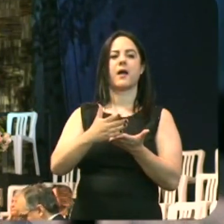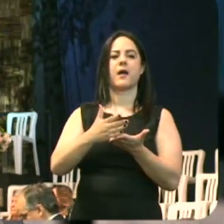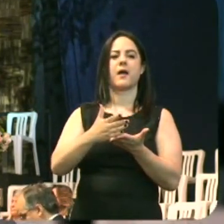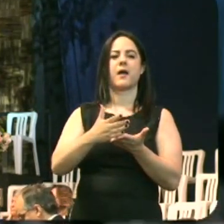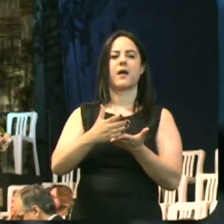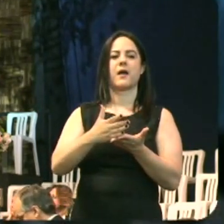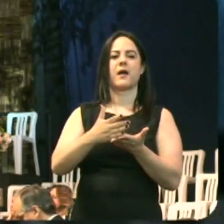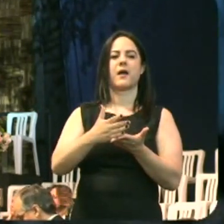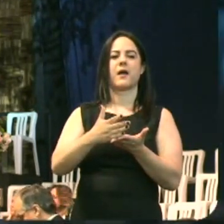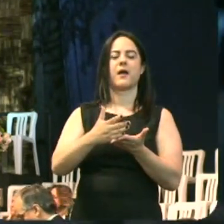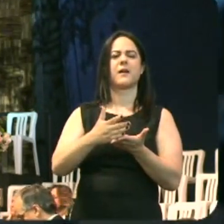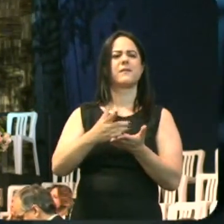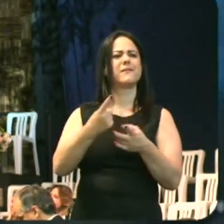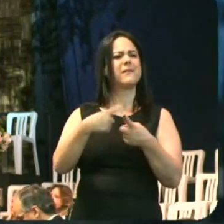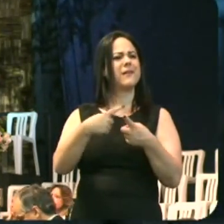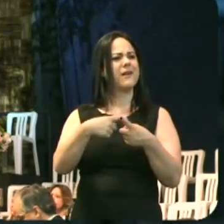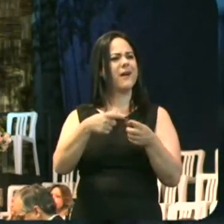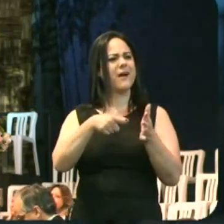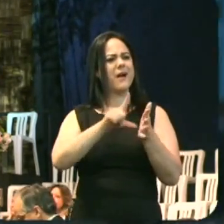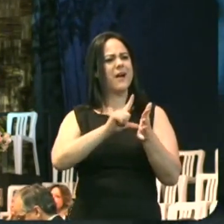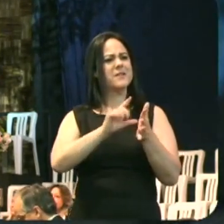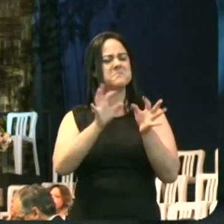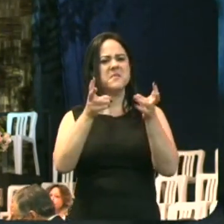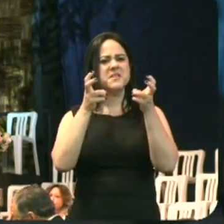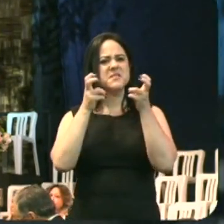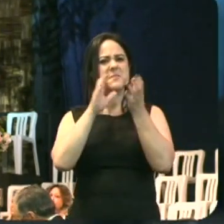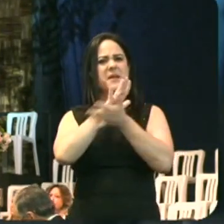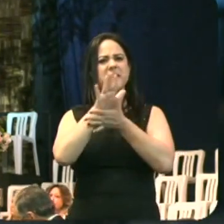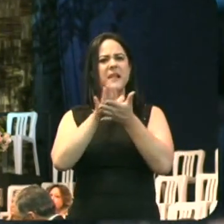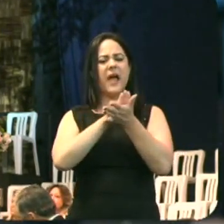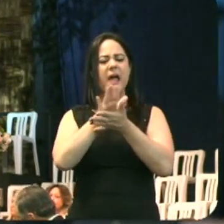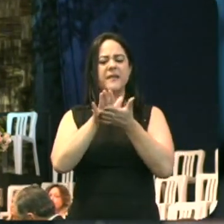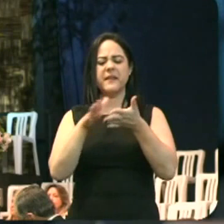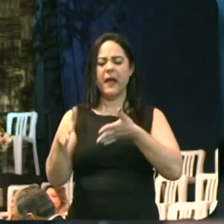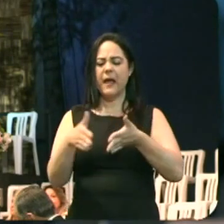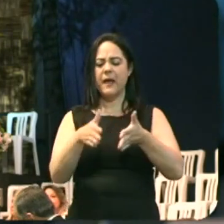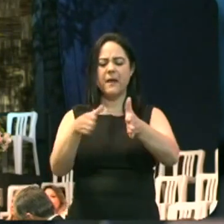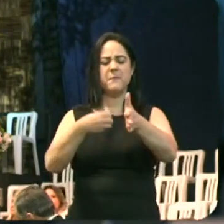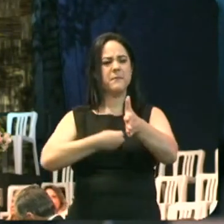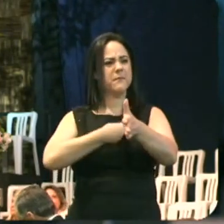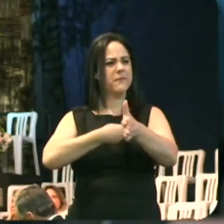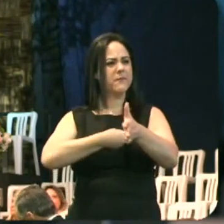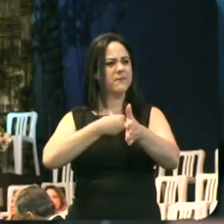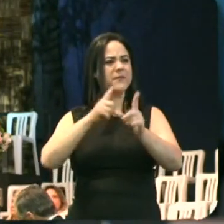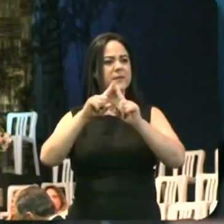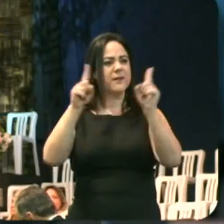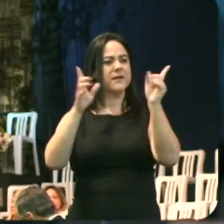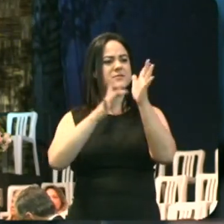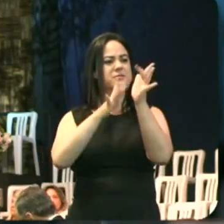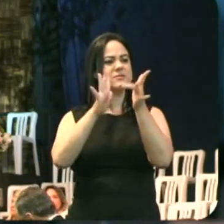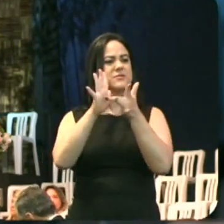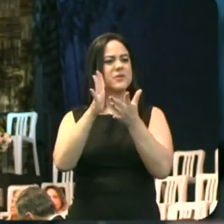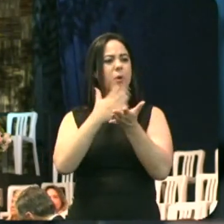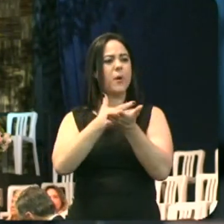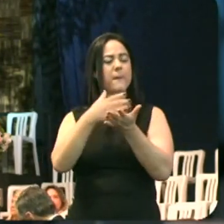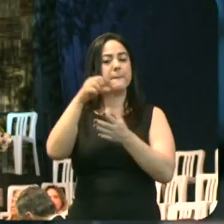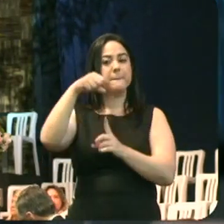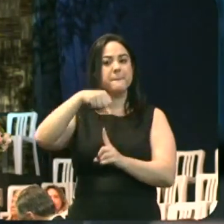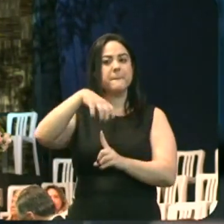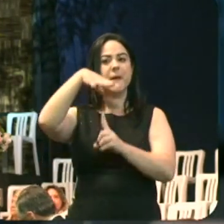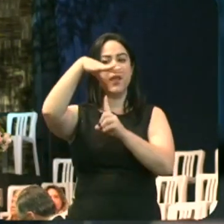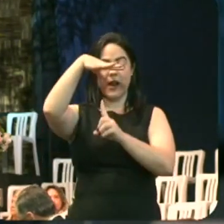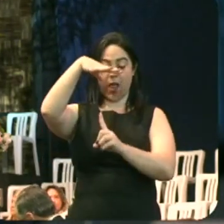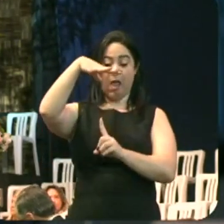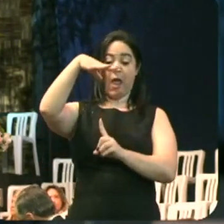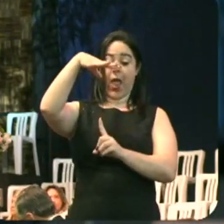A gente não era capaz de perceber para onde estava indo, mas aí a luz de Jesus começa a brilhar